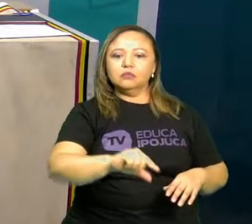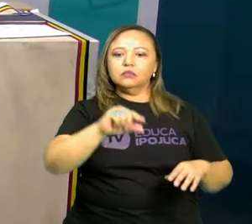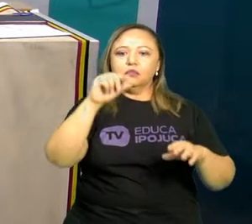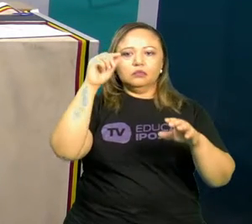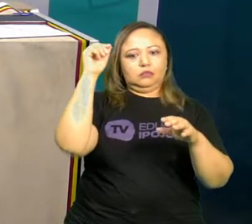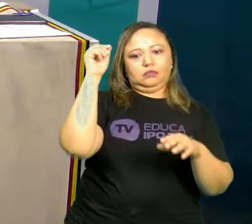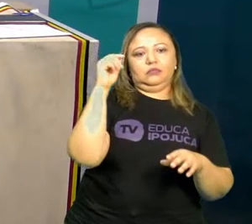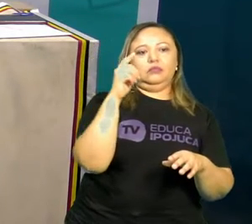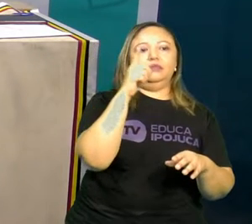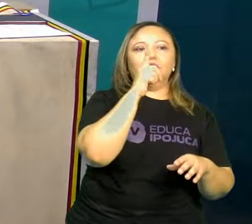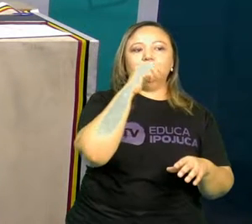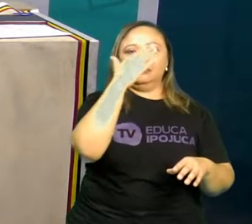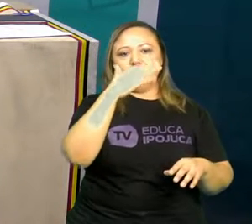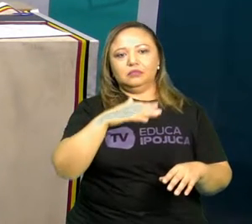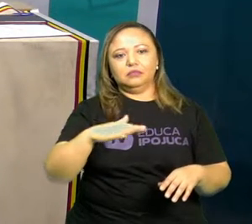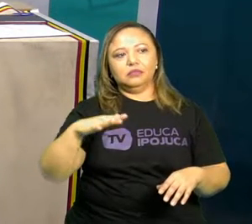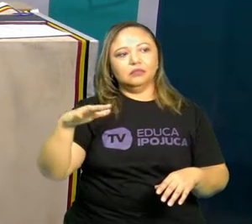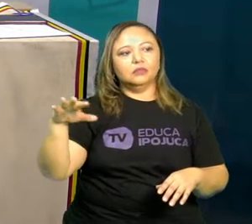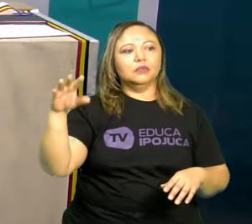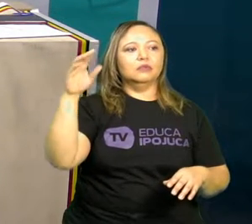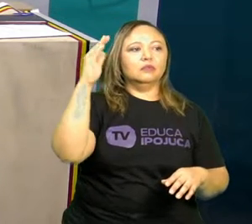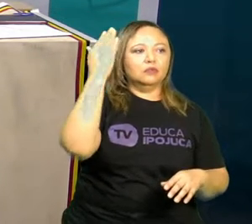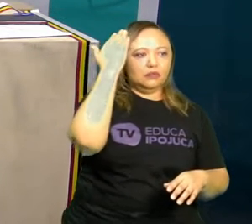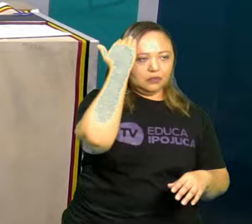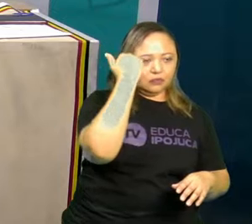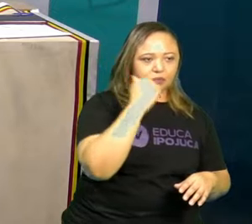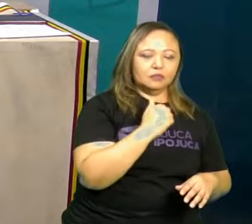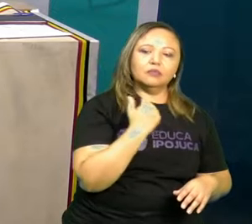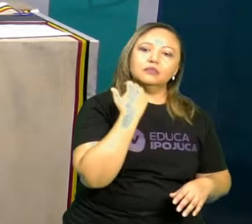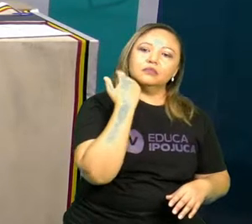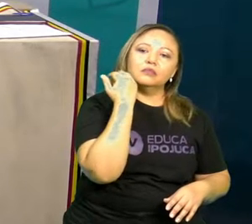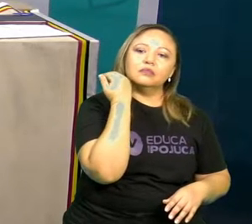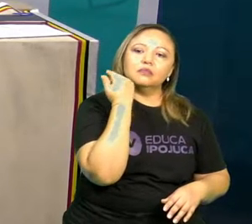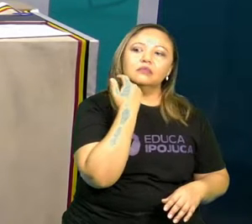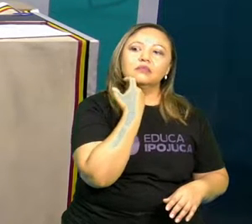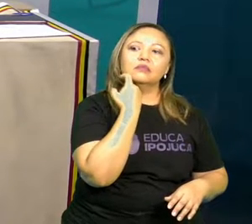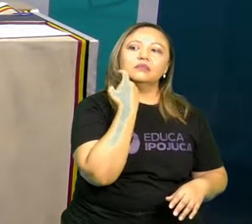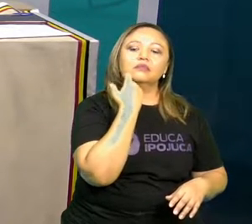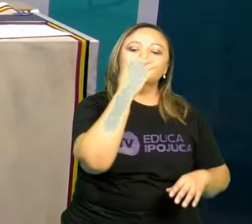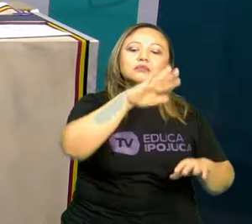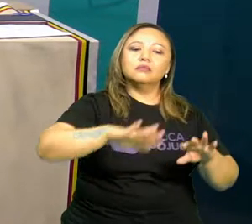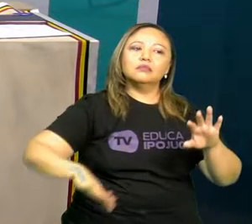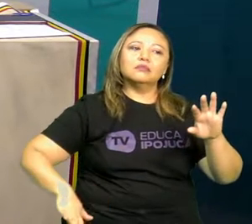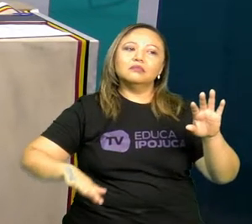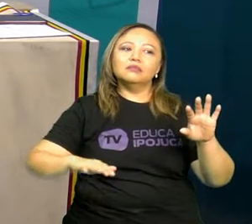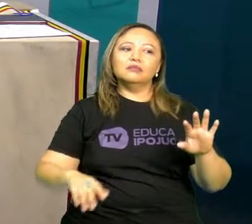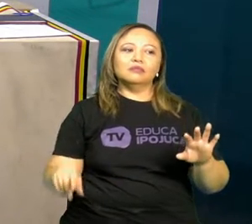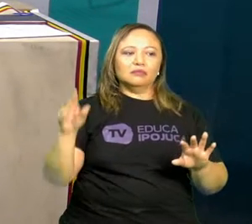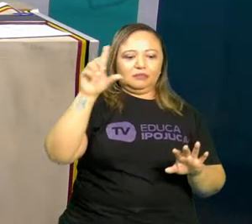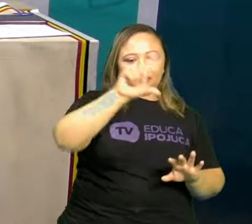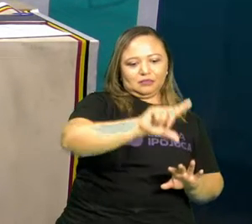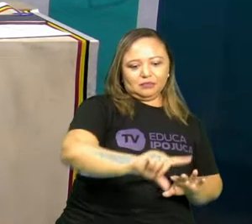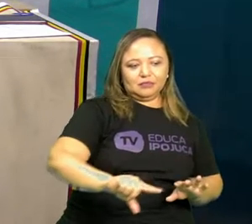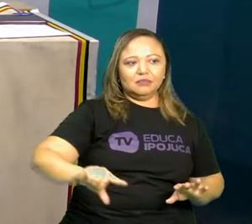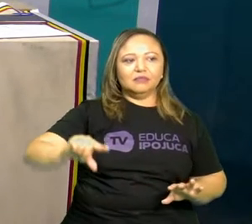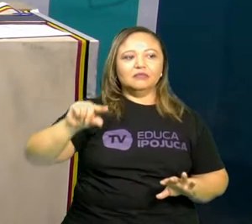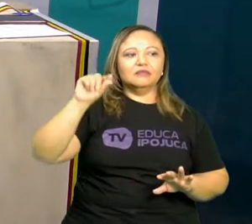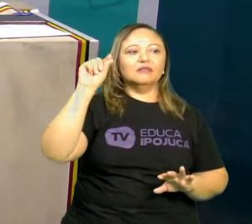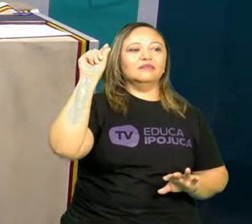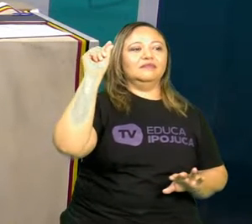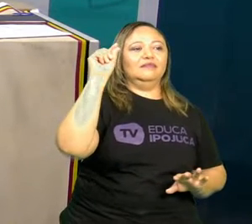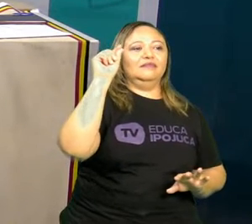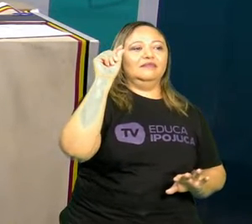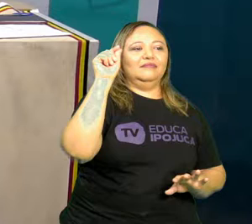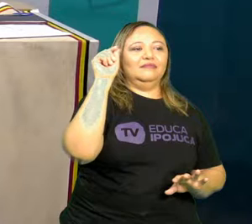fundo do mar. Se eu fosse um peixinho e soubesse nadar, eu